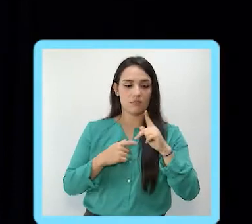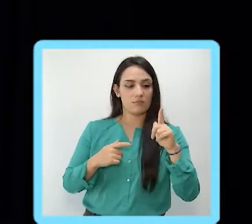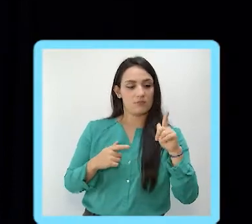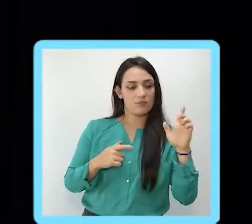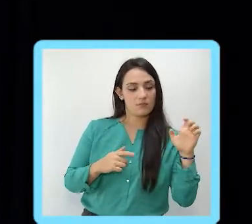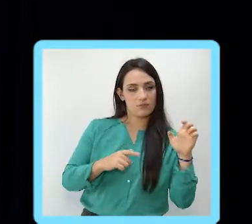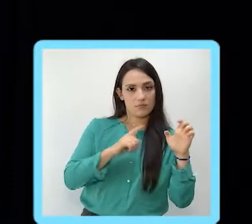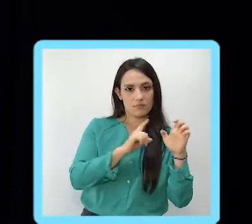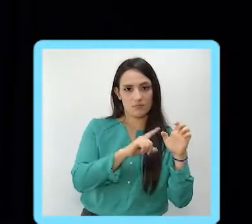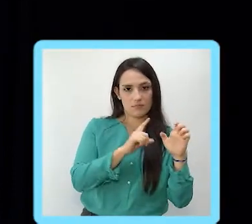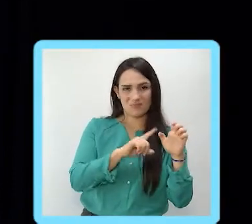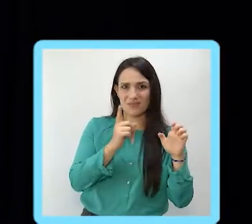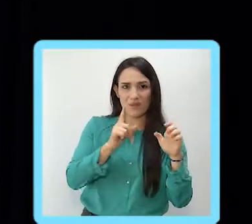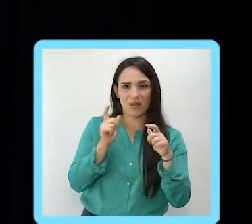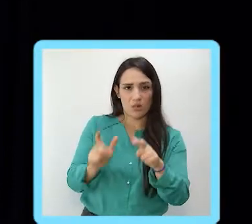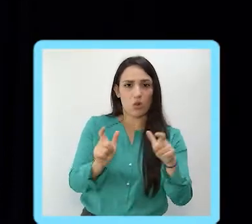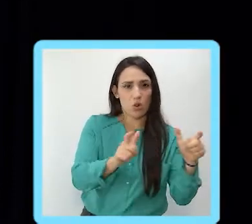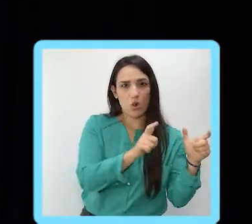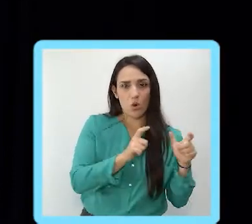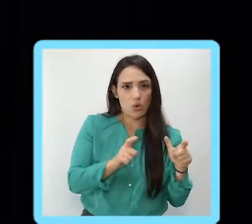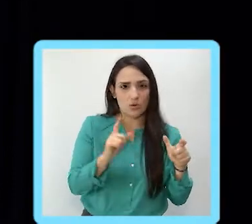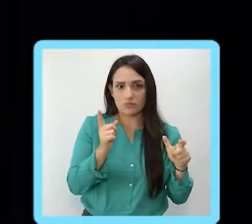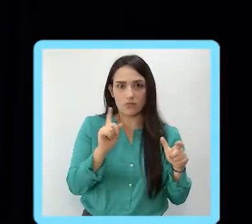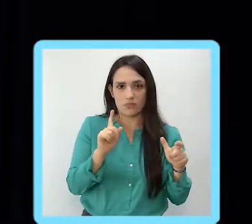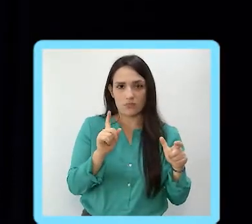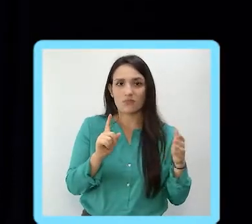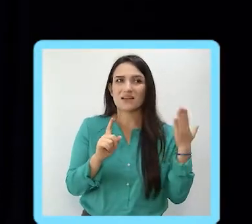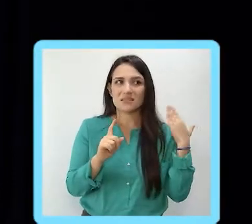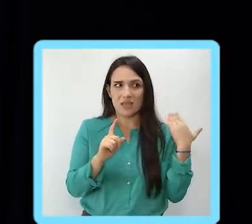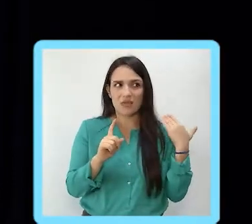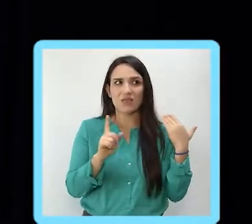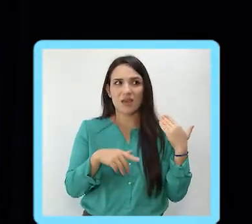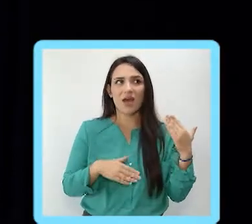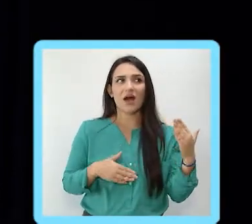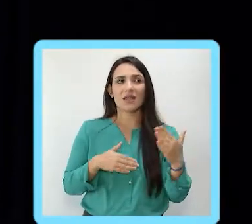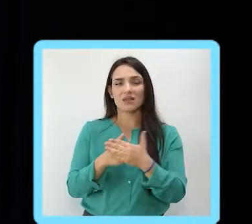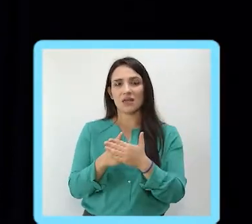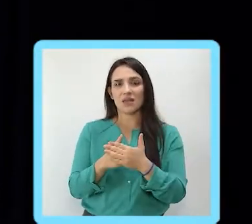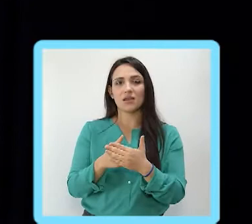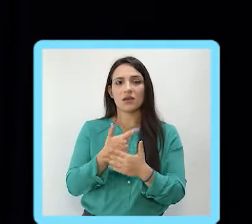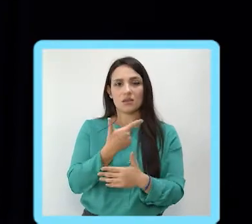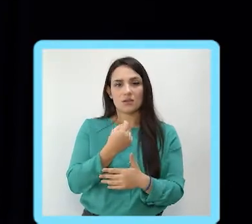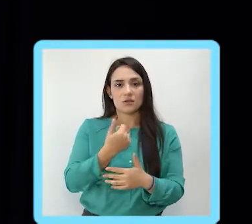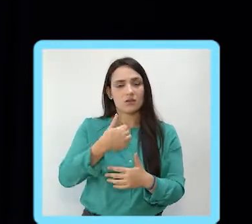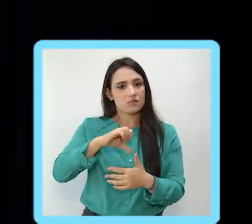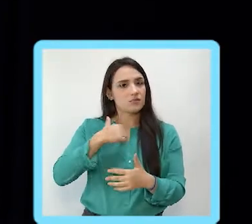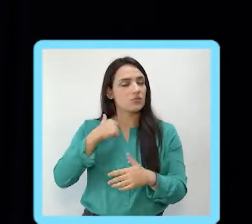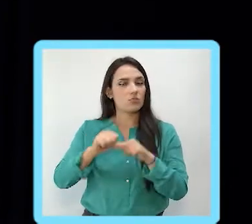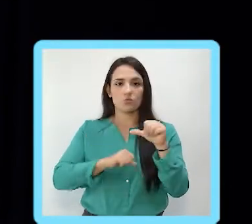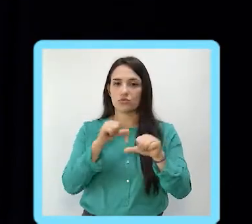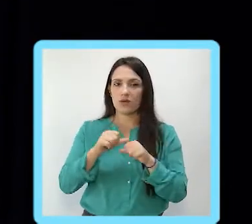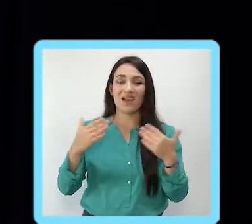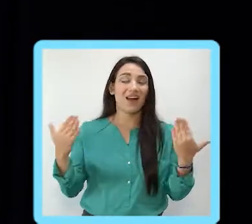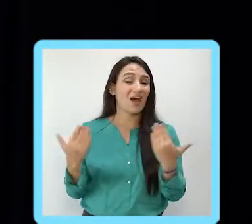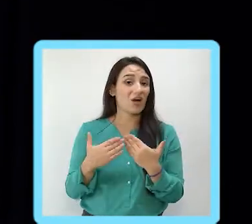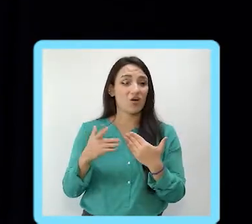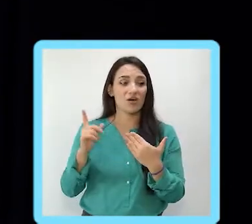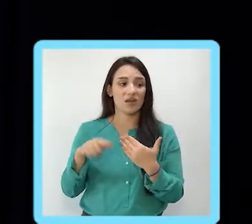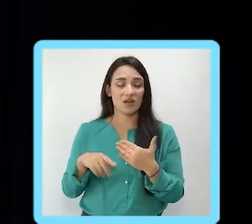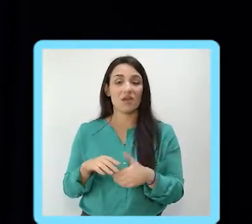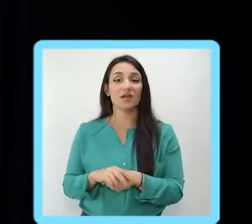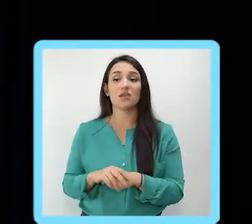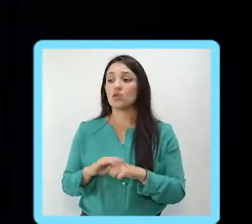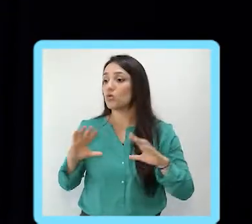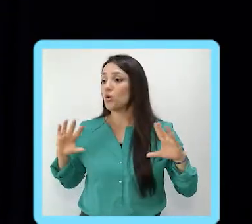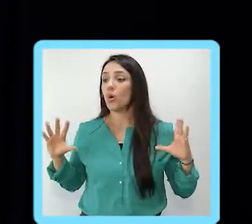PGE, não por localidade. Ela era por localidade até 2019. E eu alterei isso e passei a